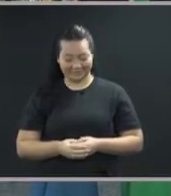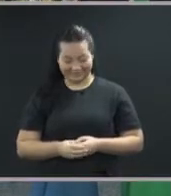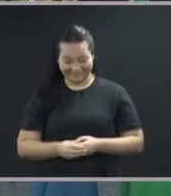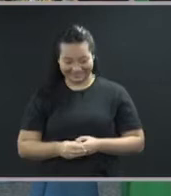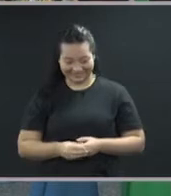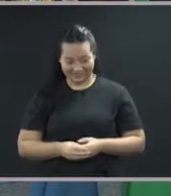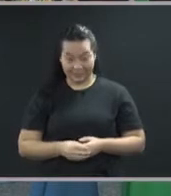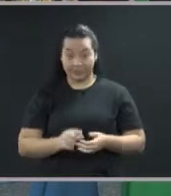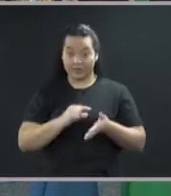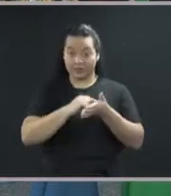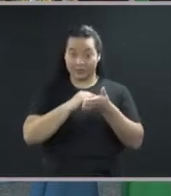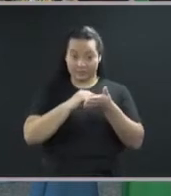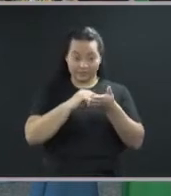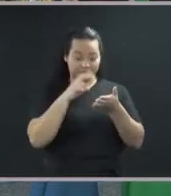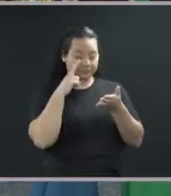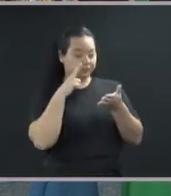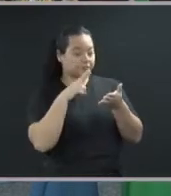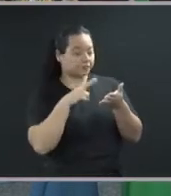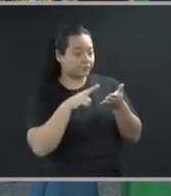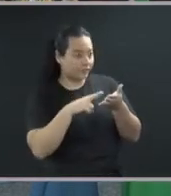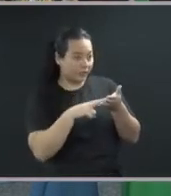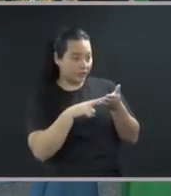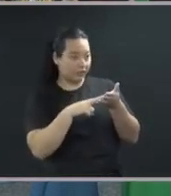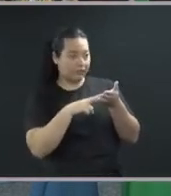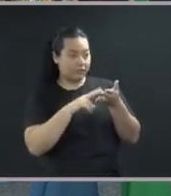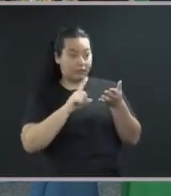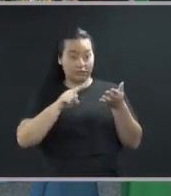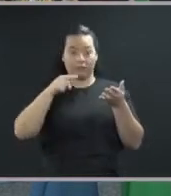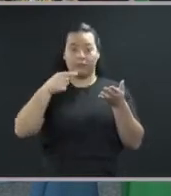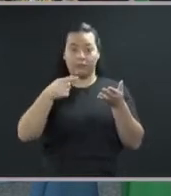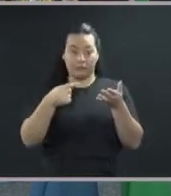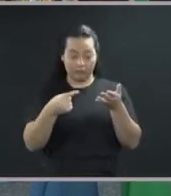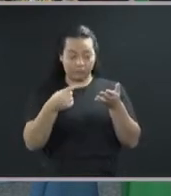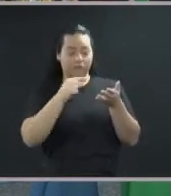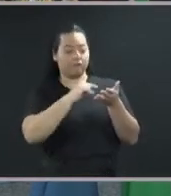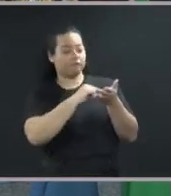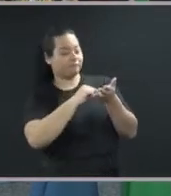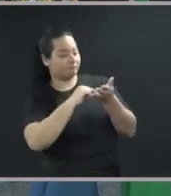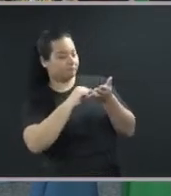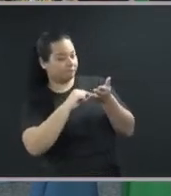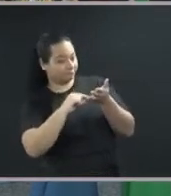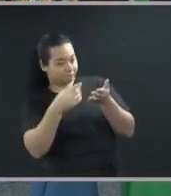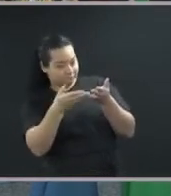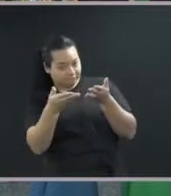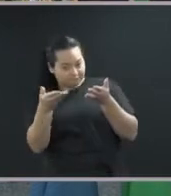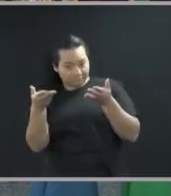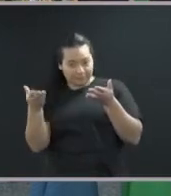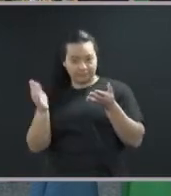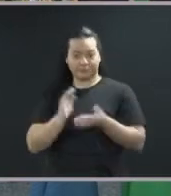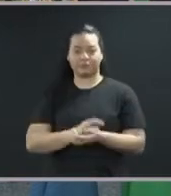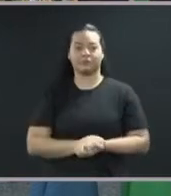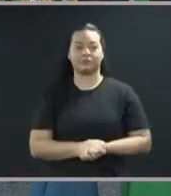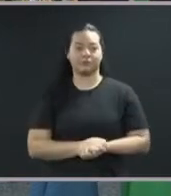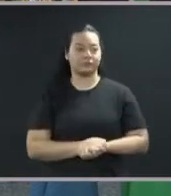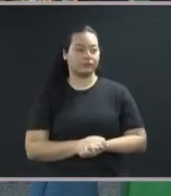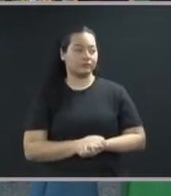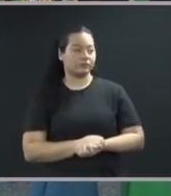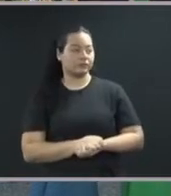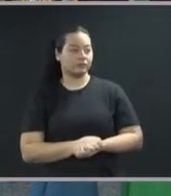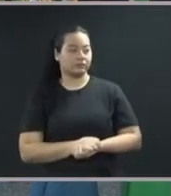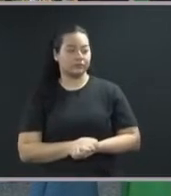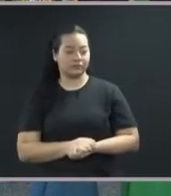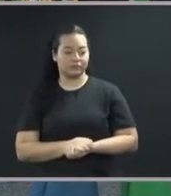Eu vou ler um versículo, os irmãos, juntamente com as irmãs, irão ler o versículo seguinte. Recomendo-vos, pois,